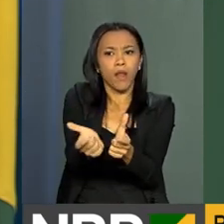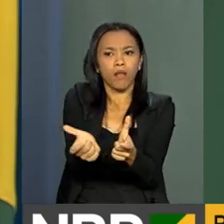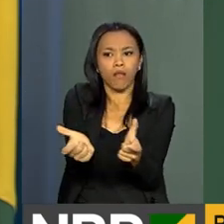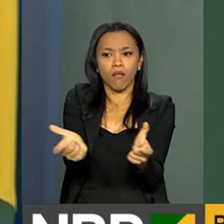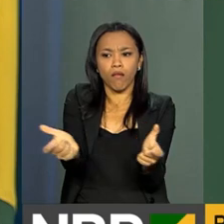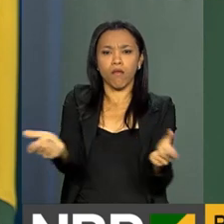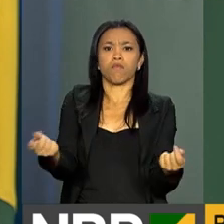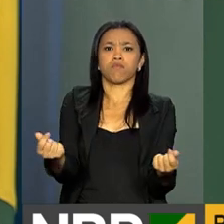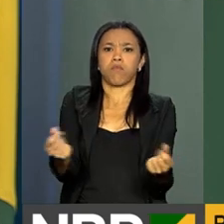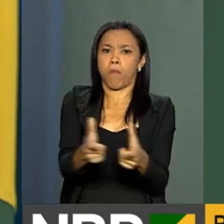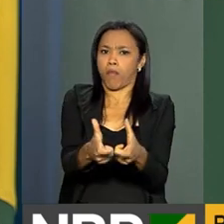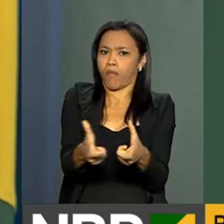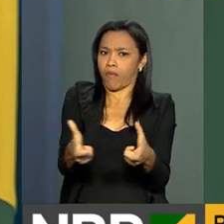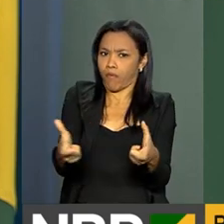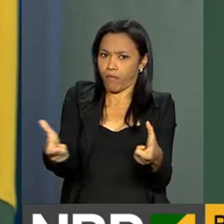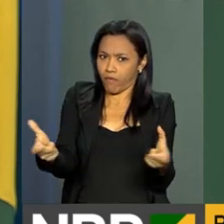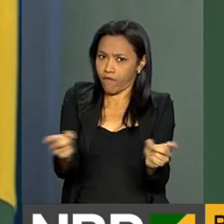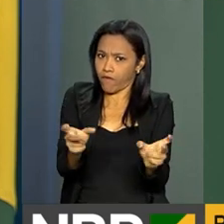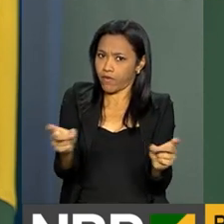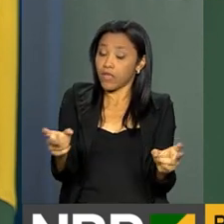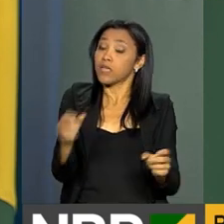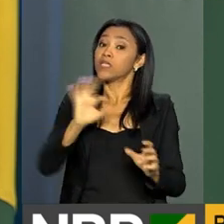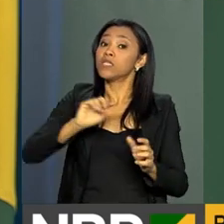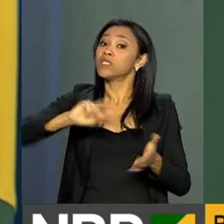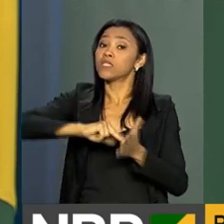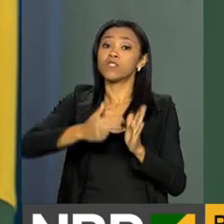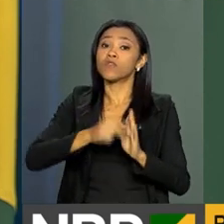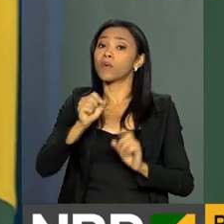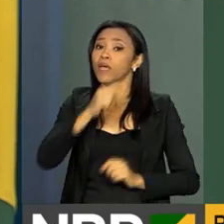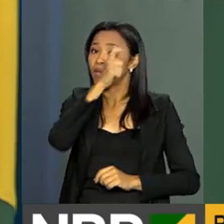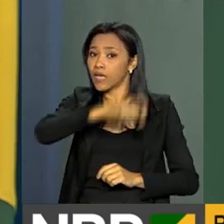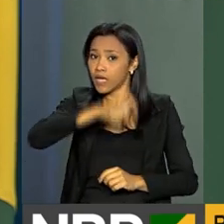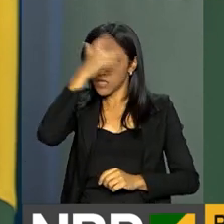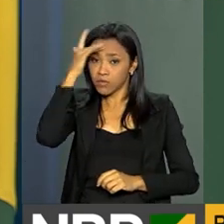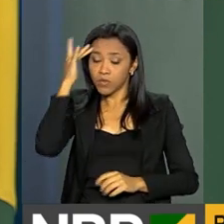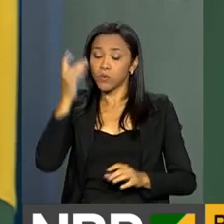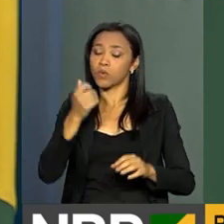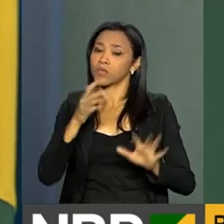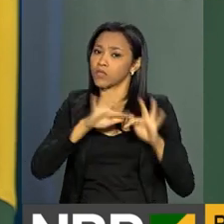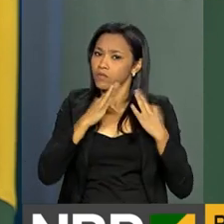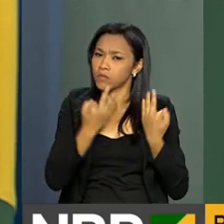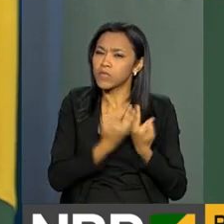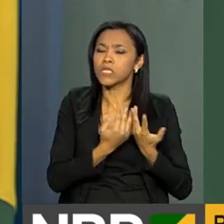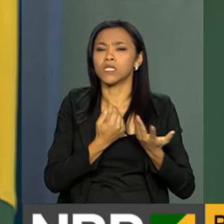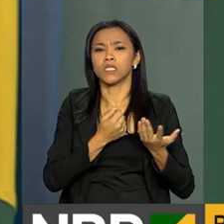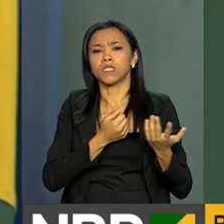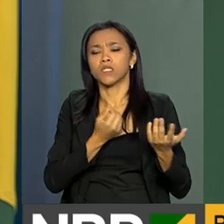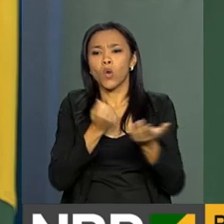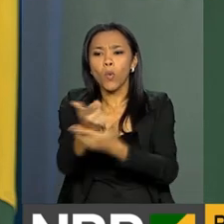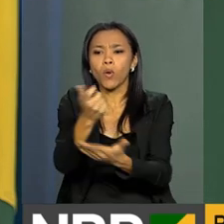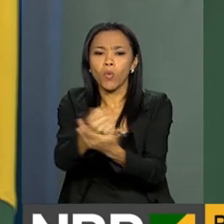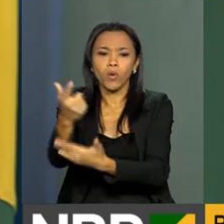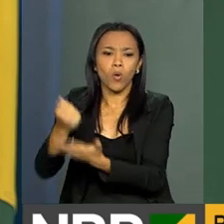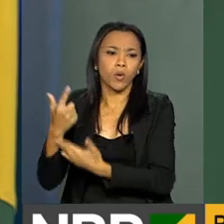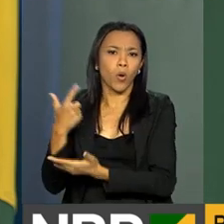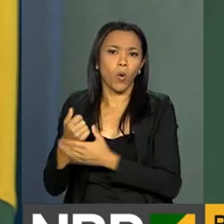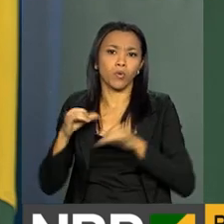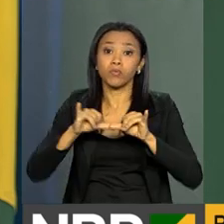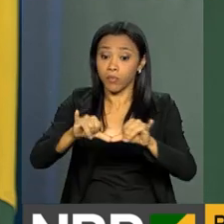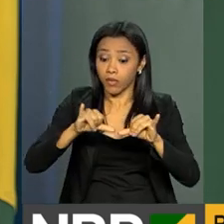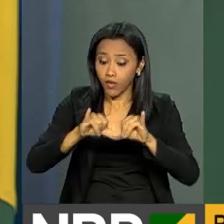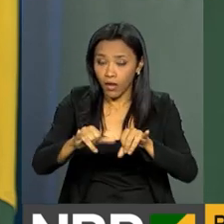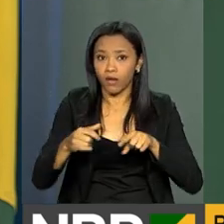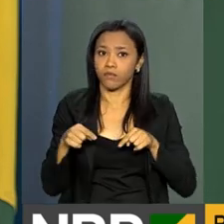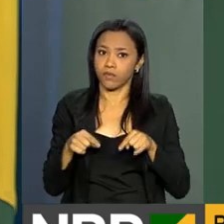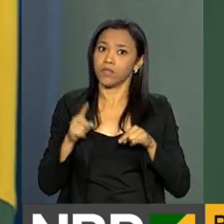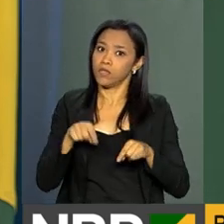Isto significa que as pessoas voltaram a consumir, que as famílias voltaram a fazer suas compras. Isto é sinal de uma economia que